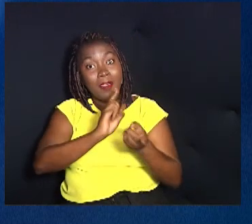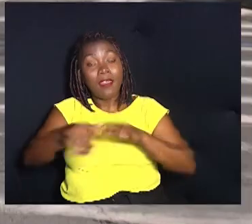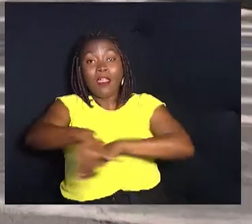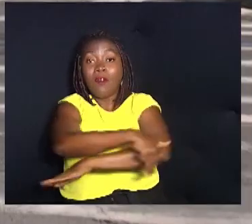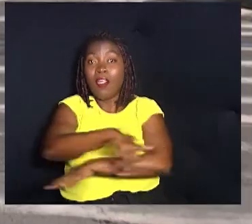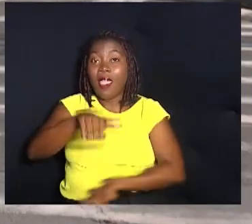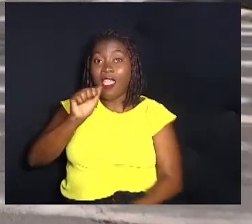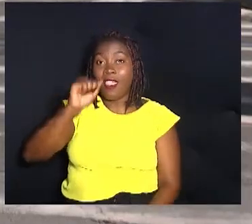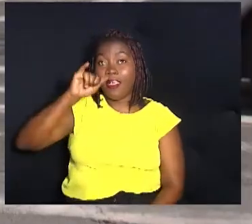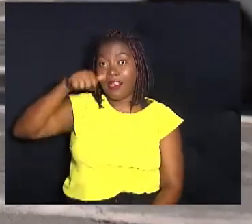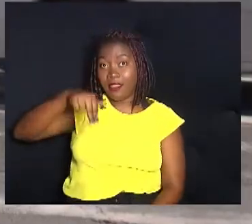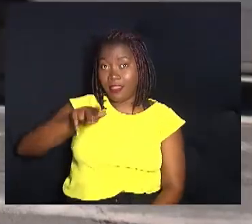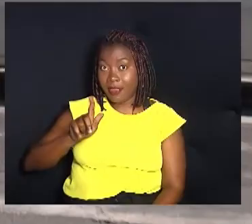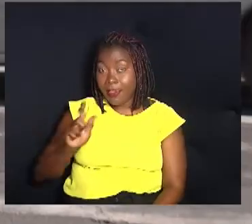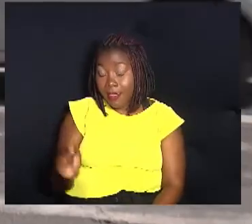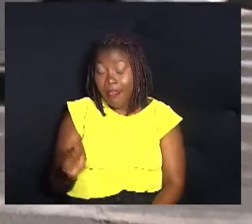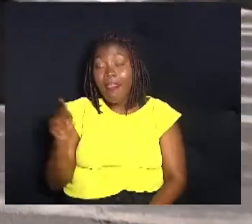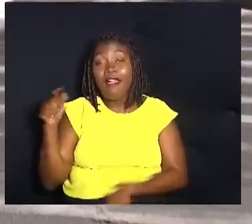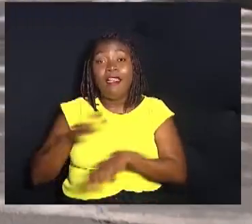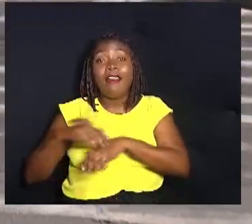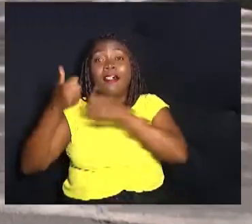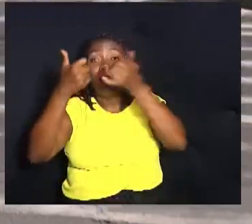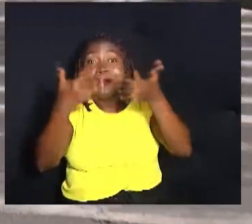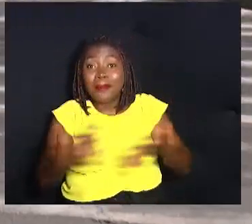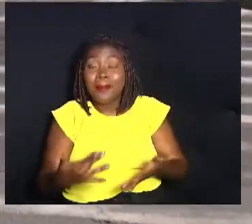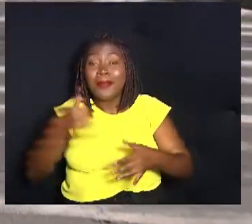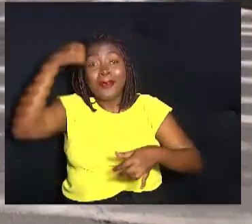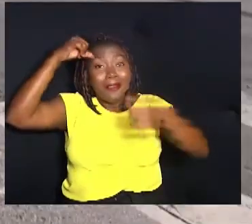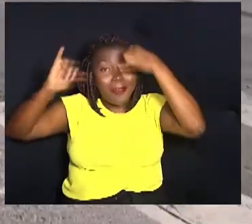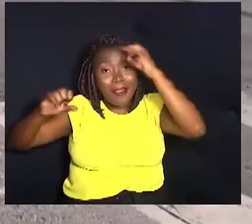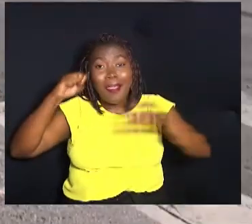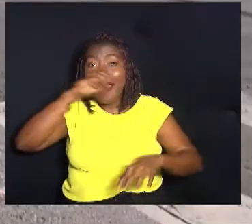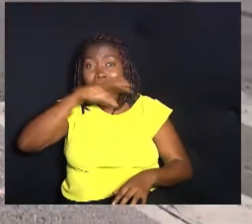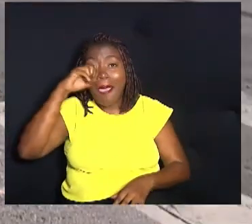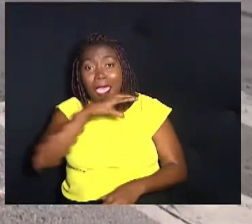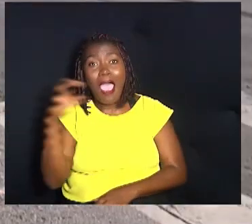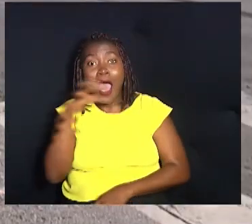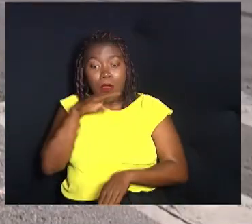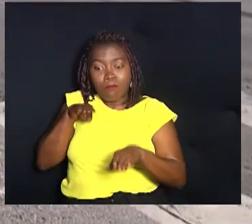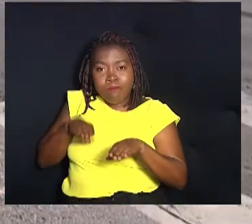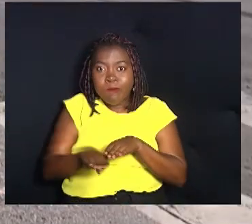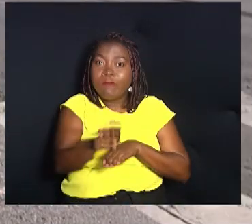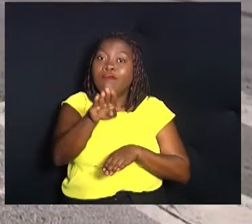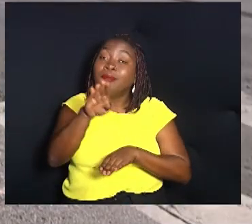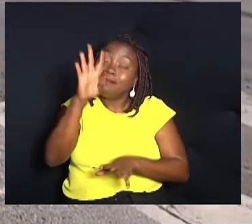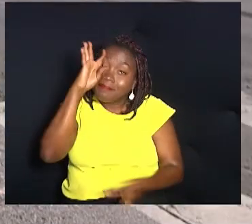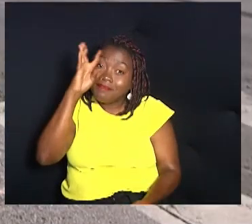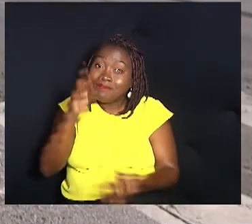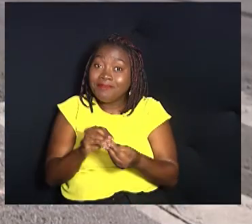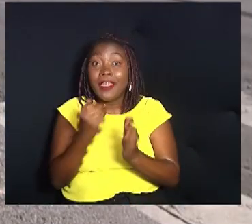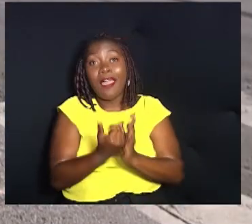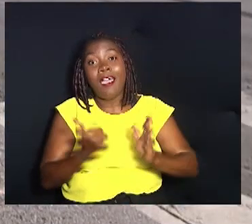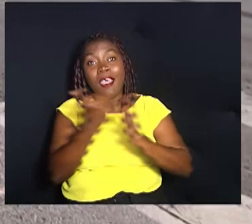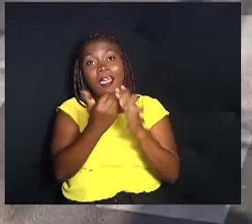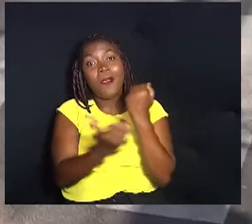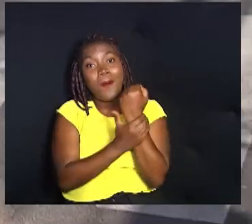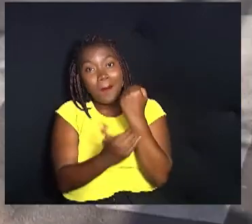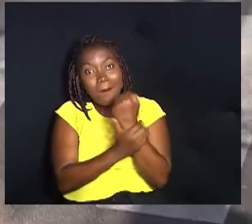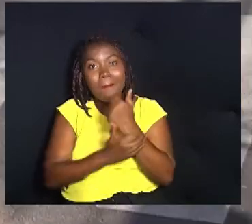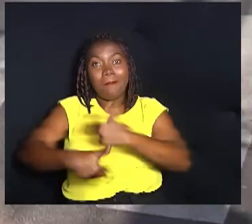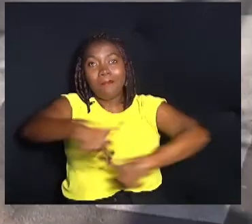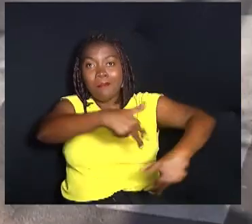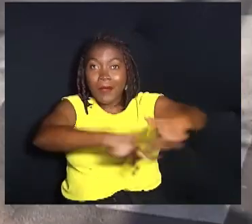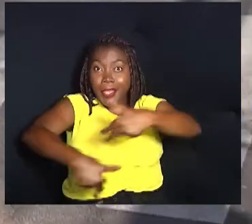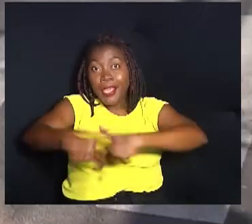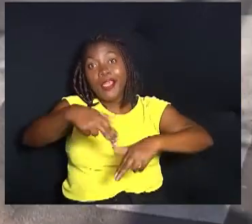Ayanga. Segundo ele, é uma medida que previne abusos de velocidade e, consequentemente, aumenta a segurança dos pedestres, já